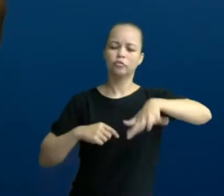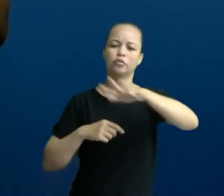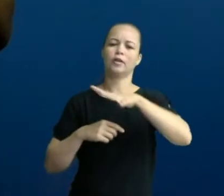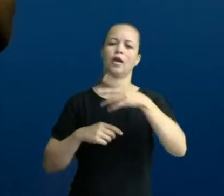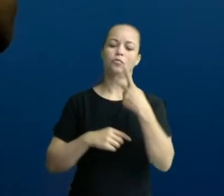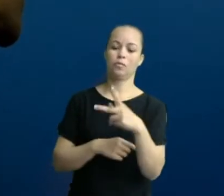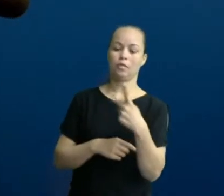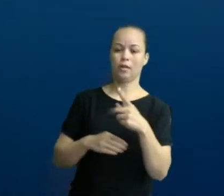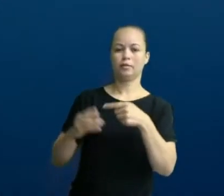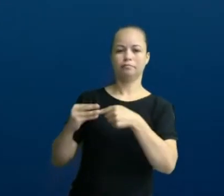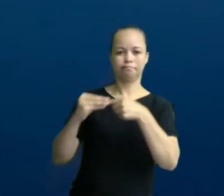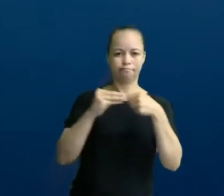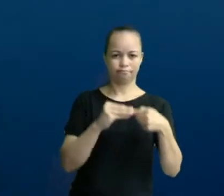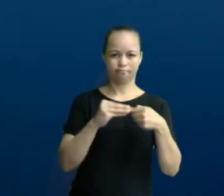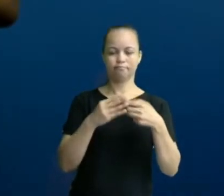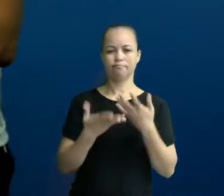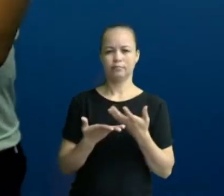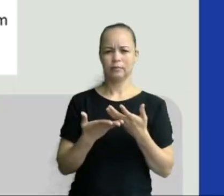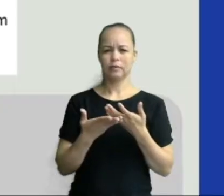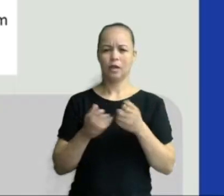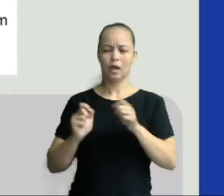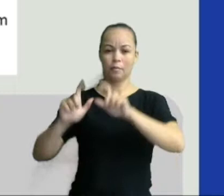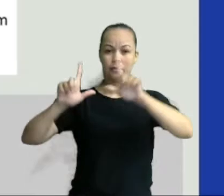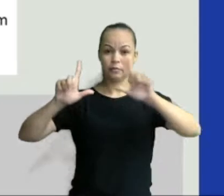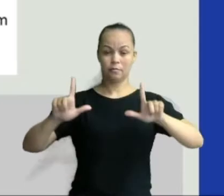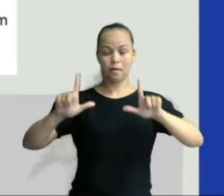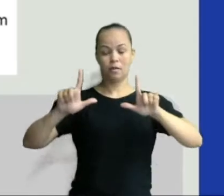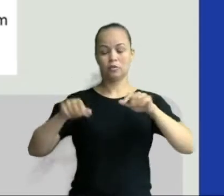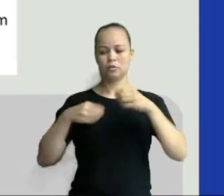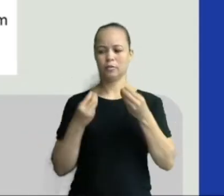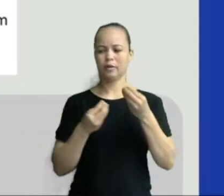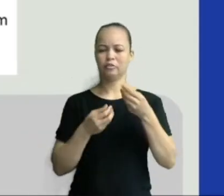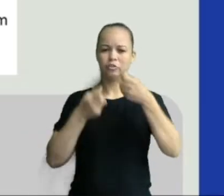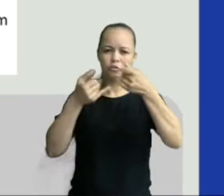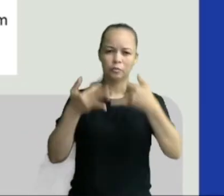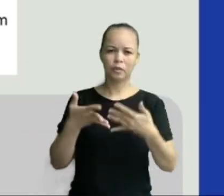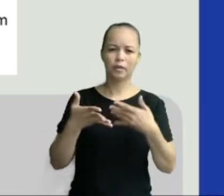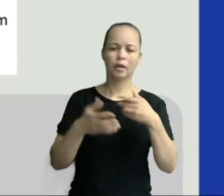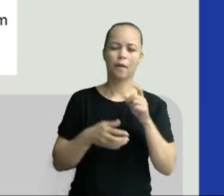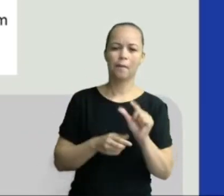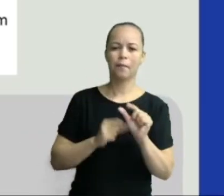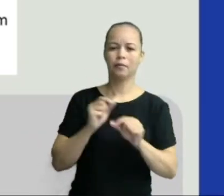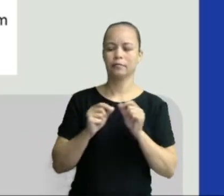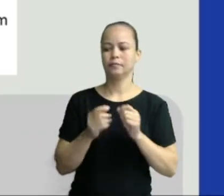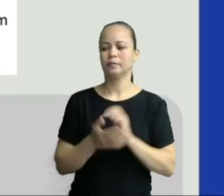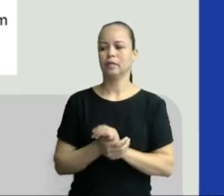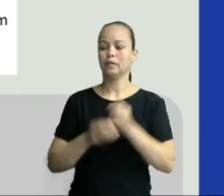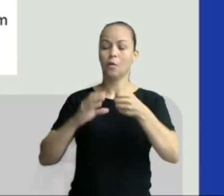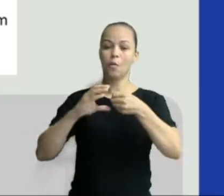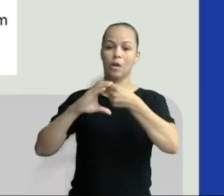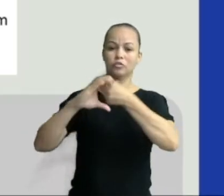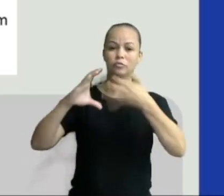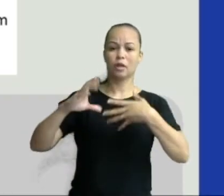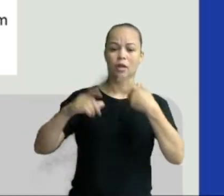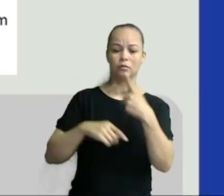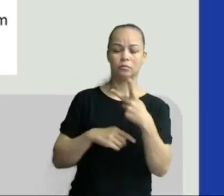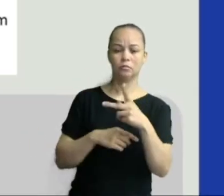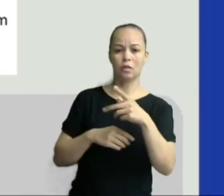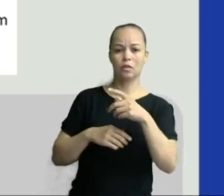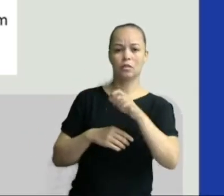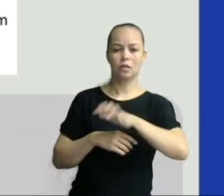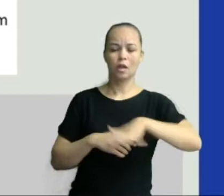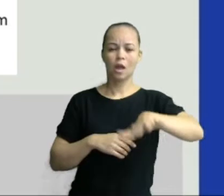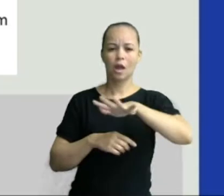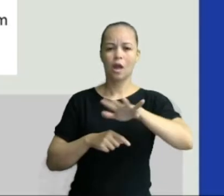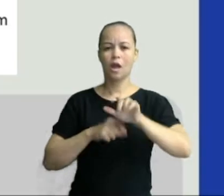é relevante a gente falar sobre isso. Abre essa imagem aí, por favor, produção, para que a gente possa falar um pouquinho. Os protozoários, quais são essas características?